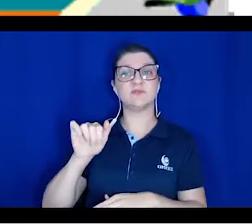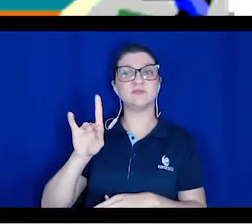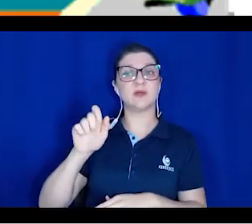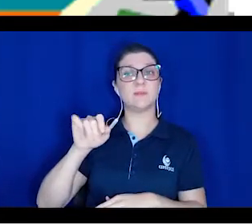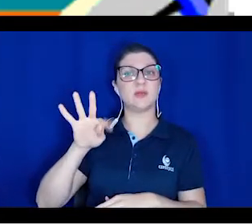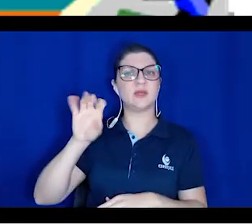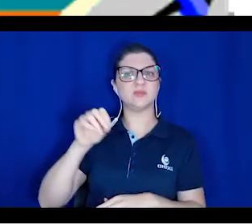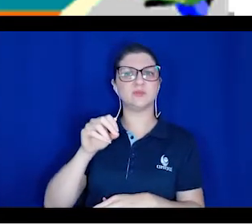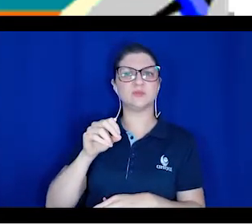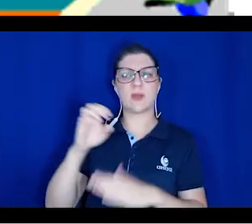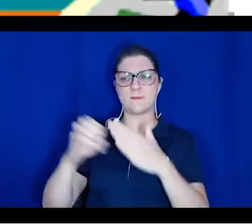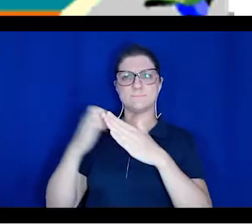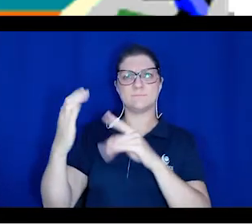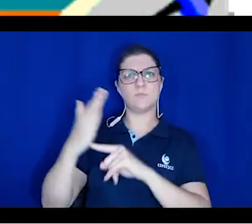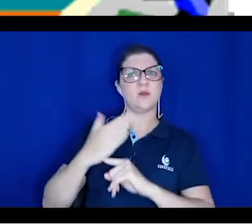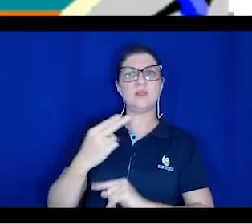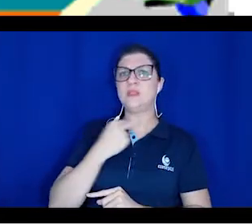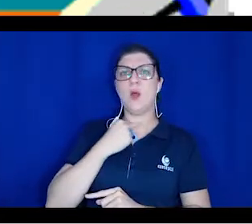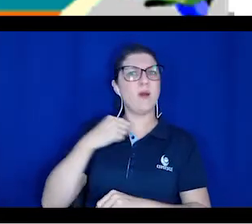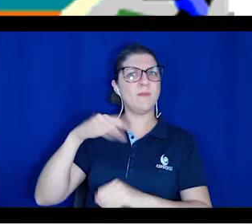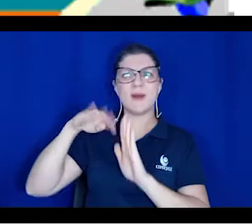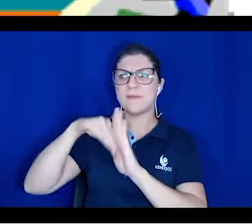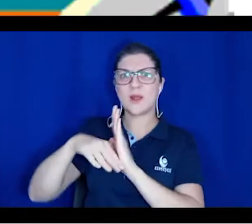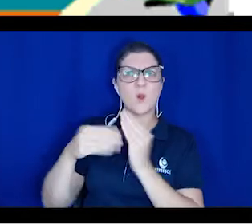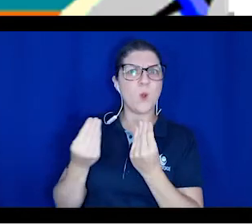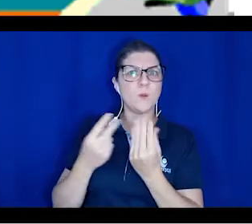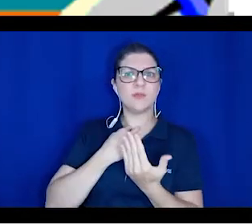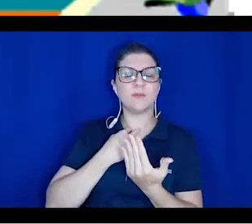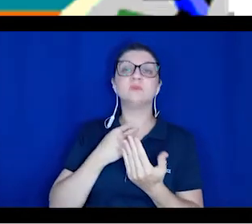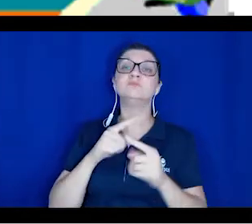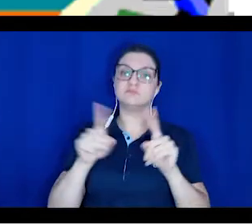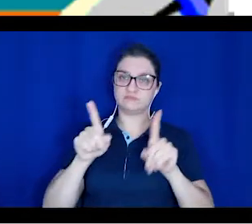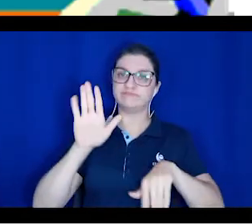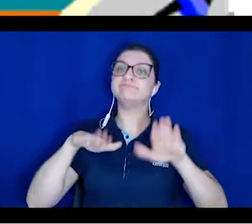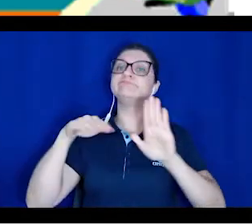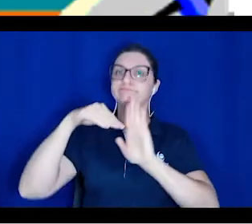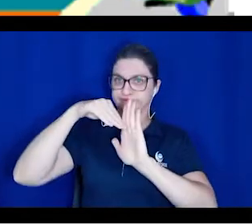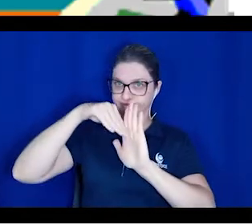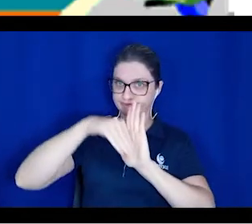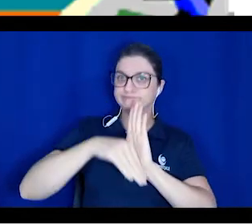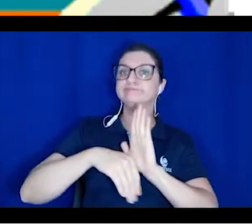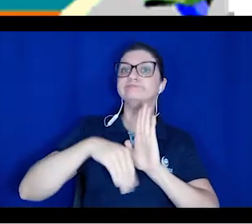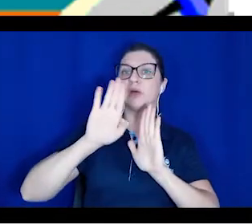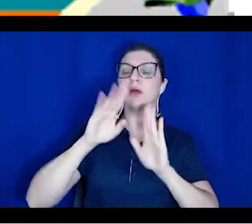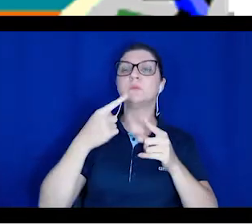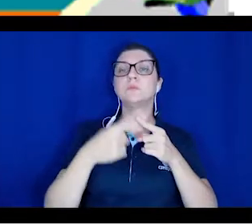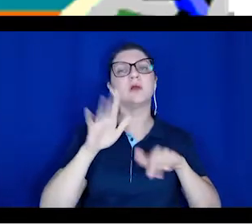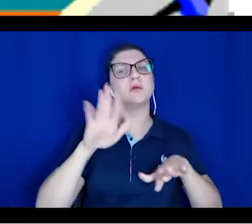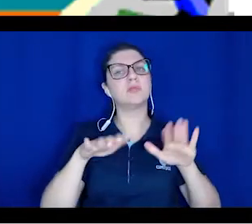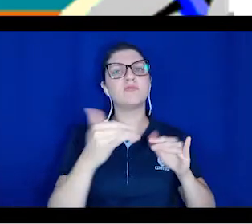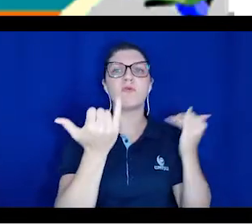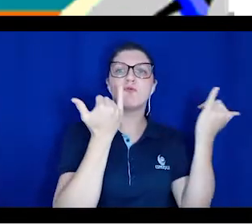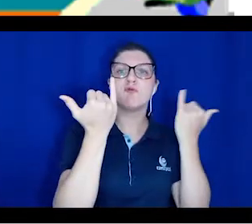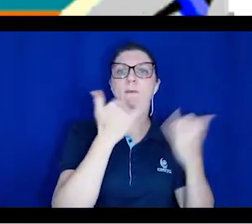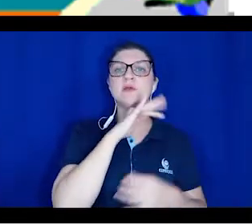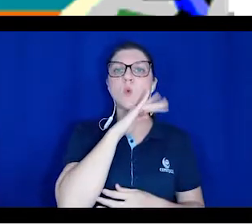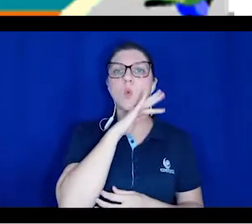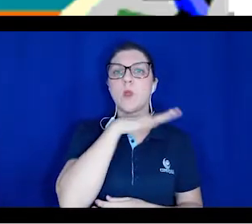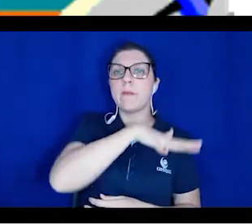ficar mais barato, mas pode ser que caia e fique mais barato. Seja pelas informações ruins que nós temos no mercado,